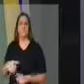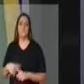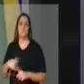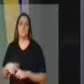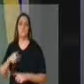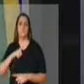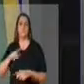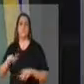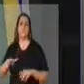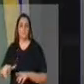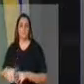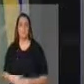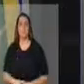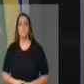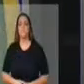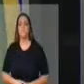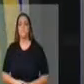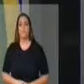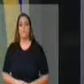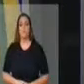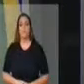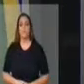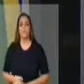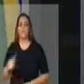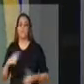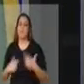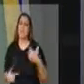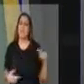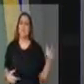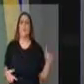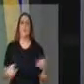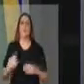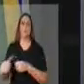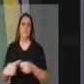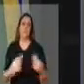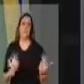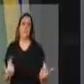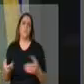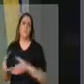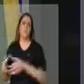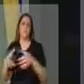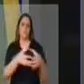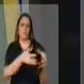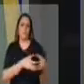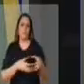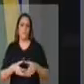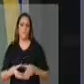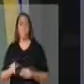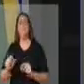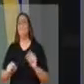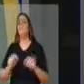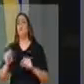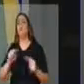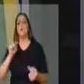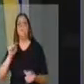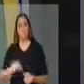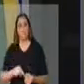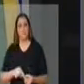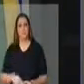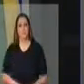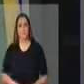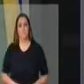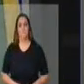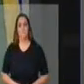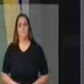catarinense. Esses grupos, que existem também em outras cidades do Brasil, eles têm como a finalidade maior